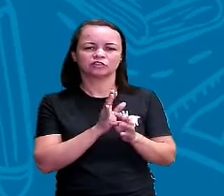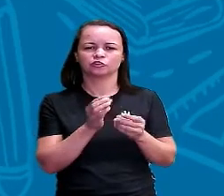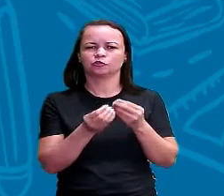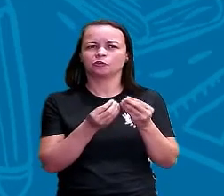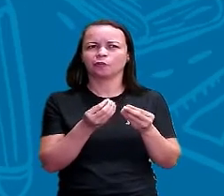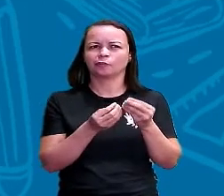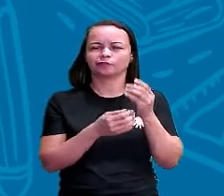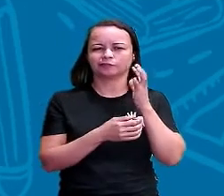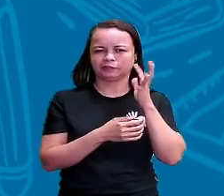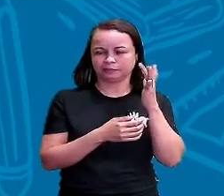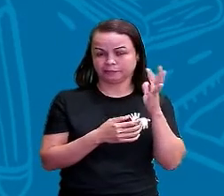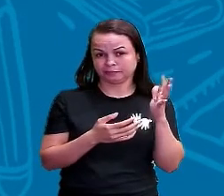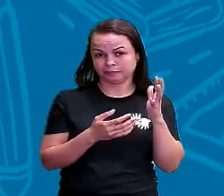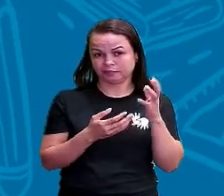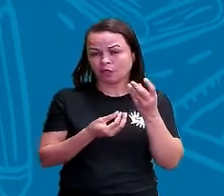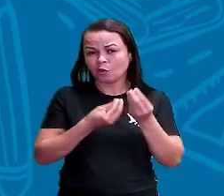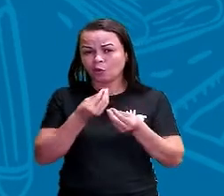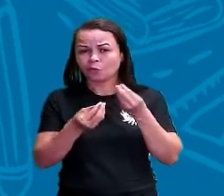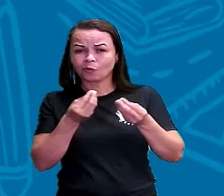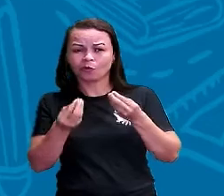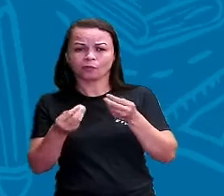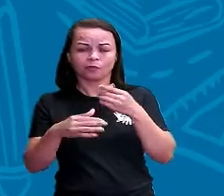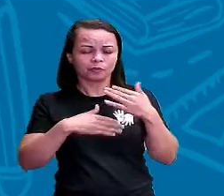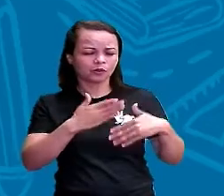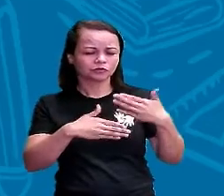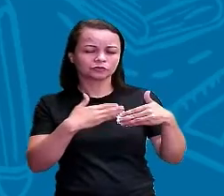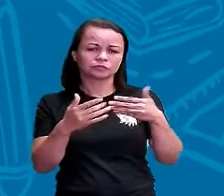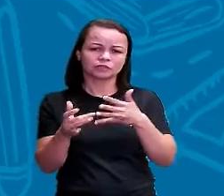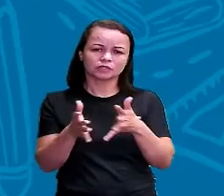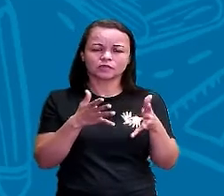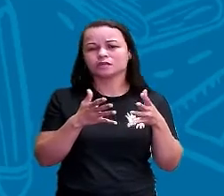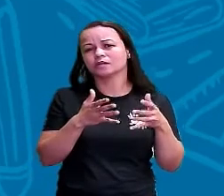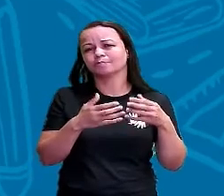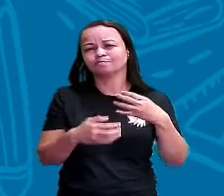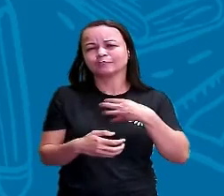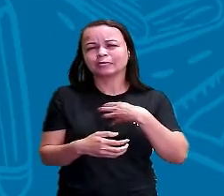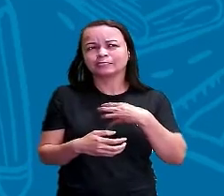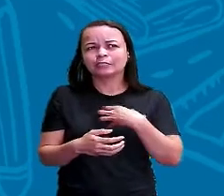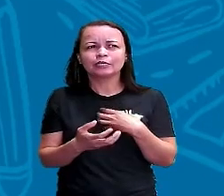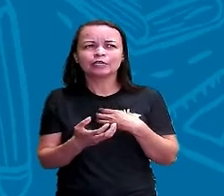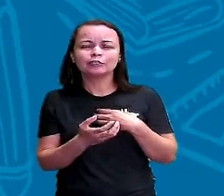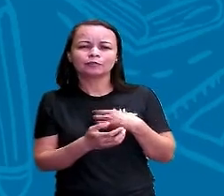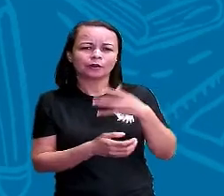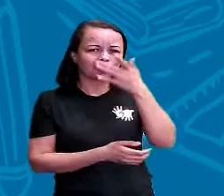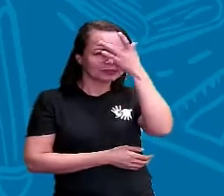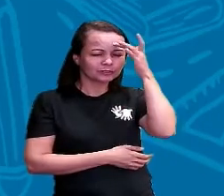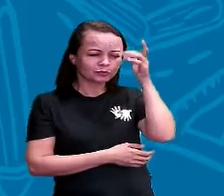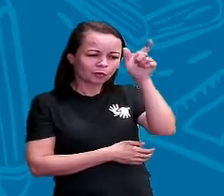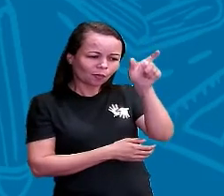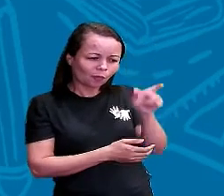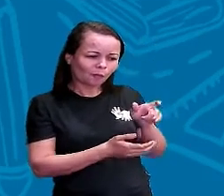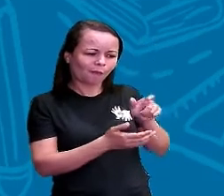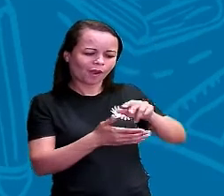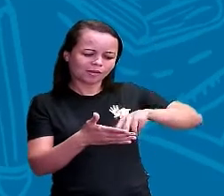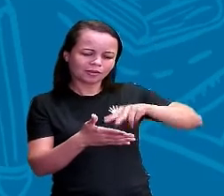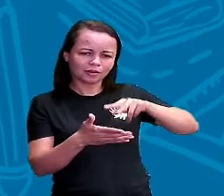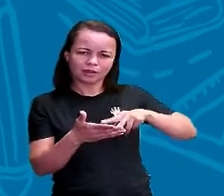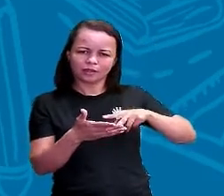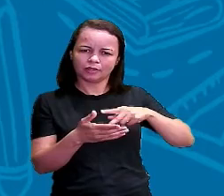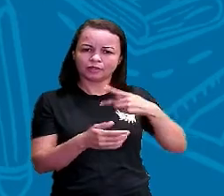nosso leitor leia e produza sentido e que para ele tenha ali um significado?